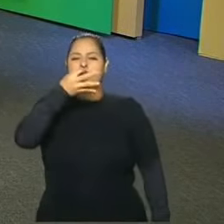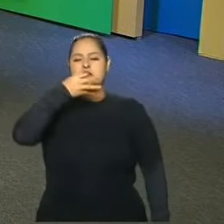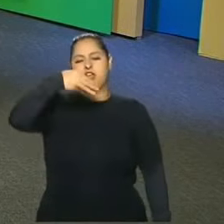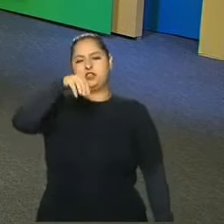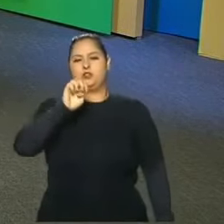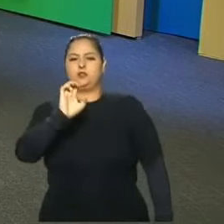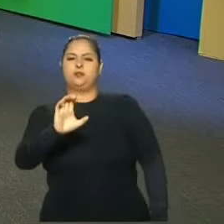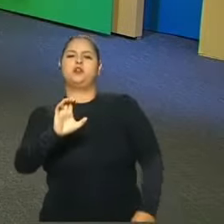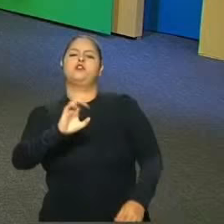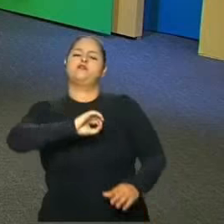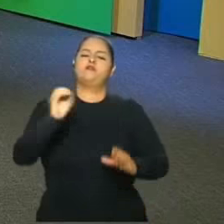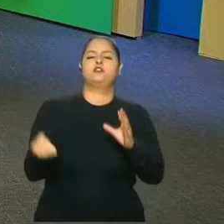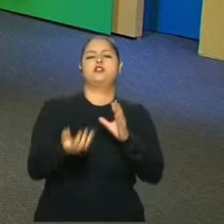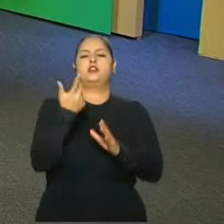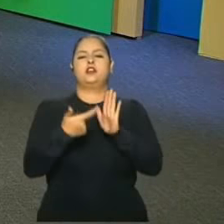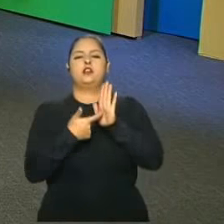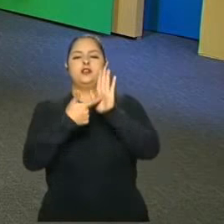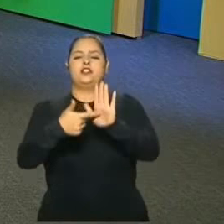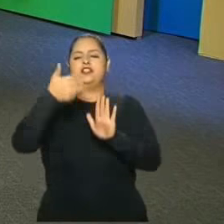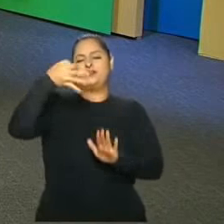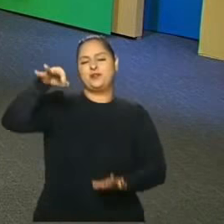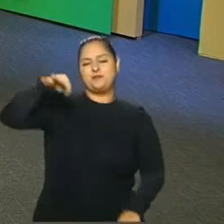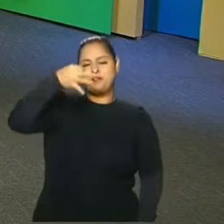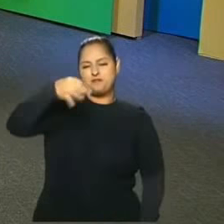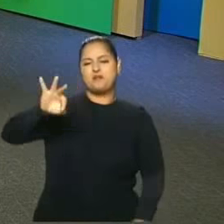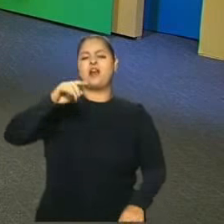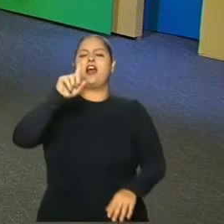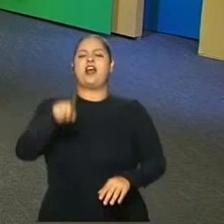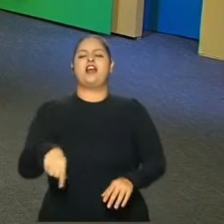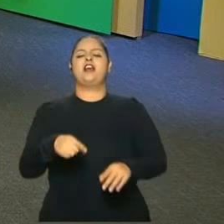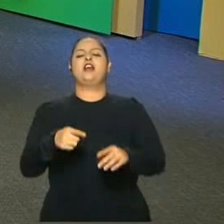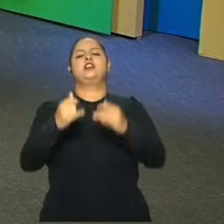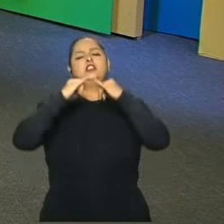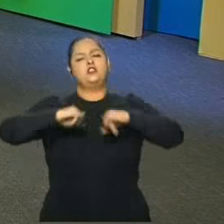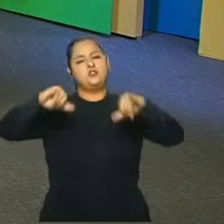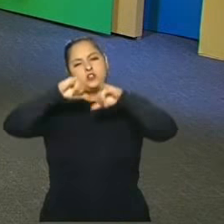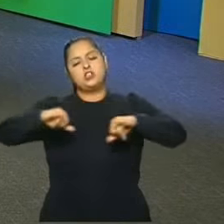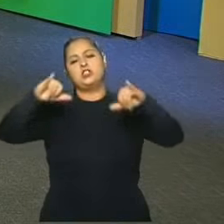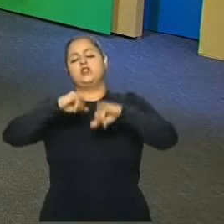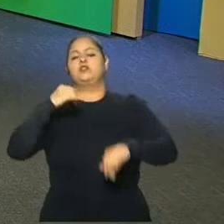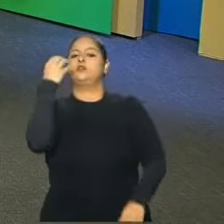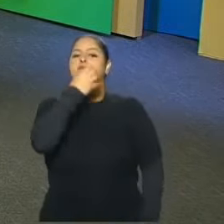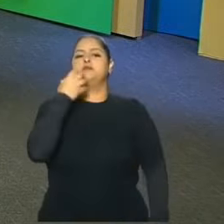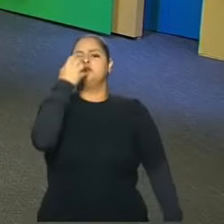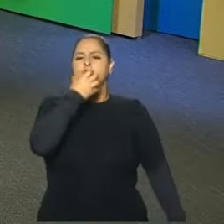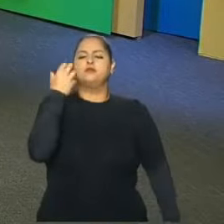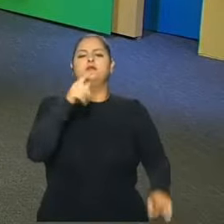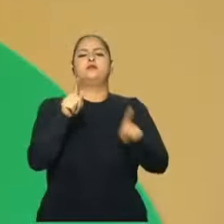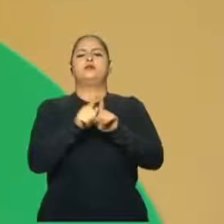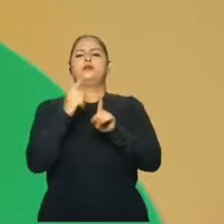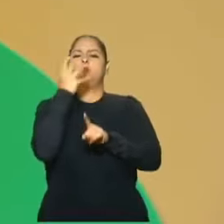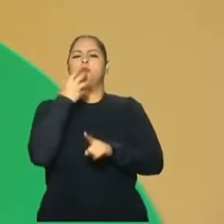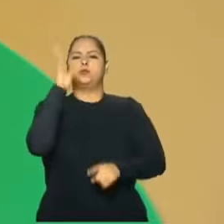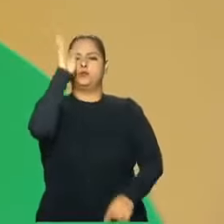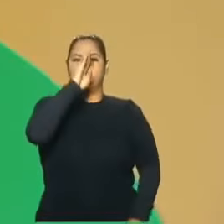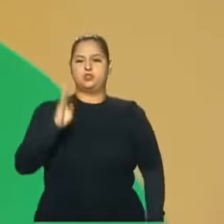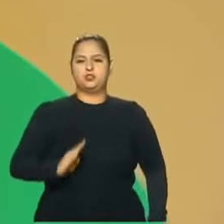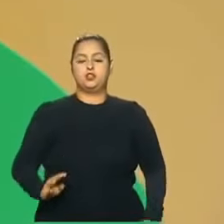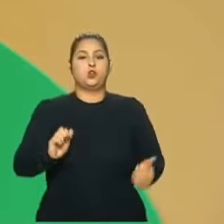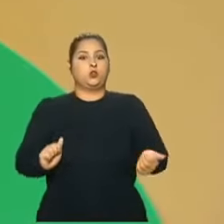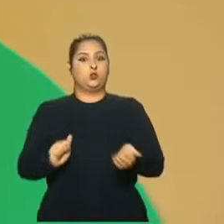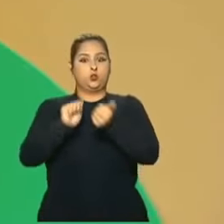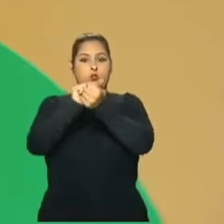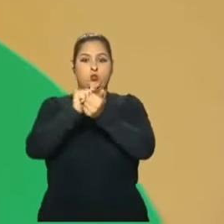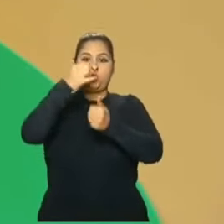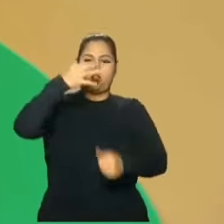e apresentando o seu Blim Blim Blom, espaço para divulgação da música clássica e também para o músico brasileiro. Junto